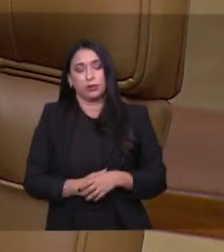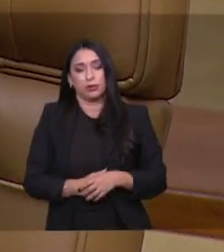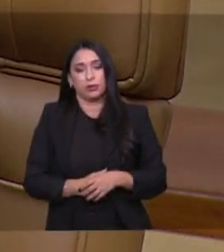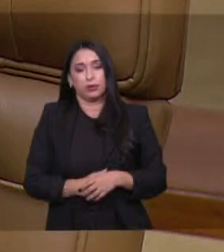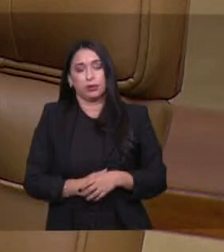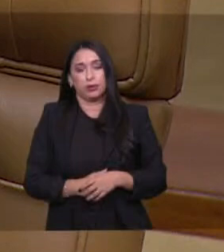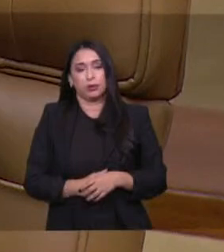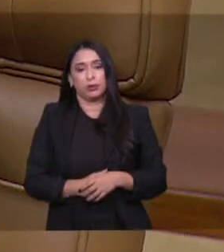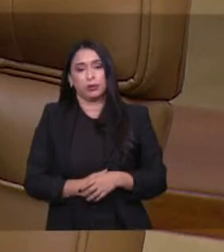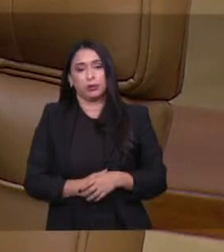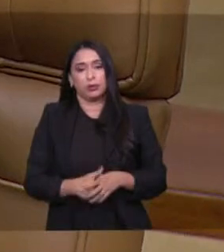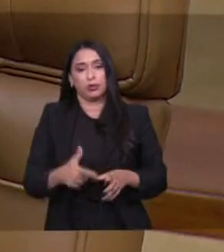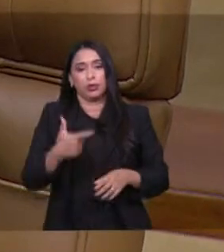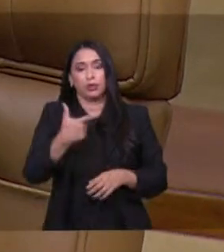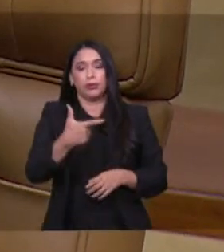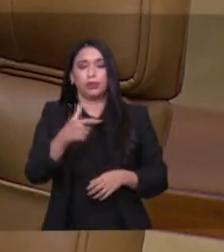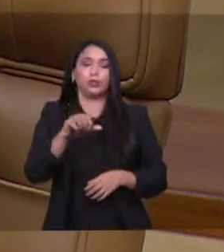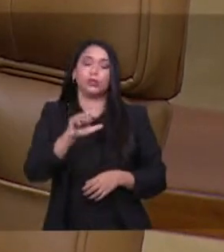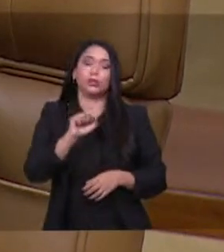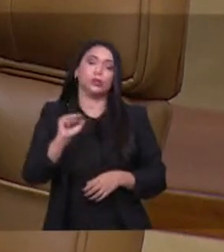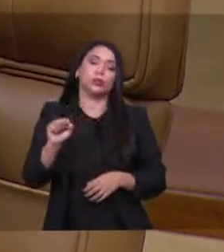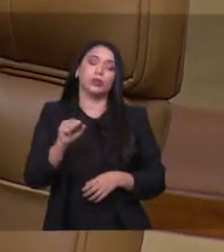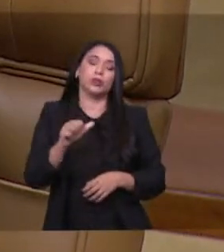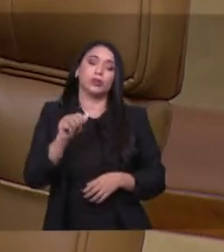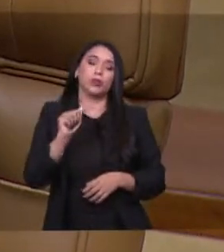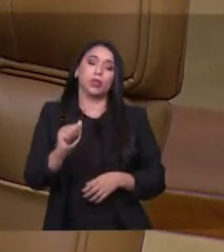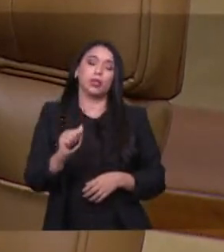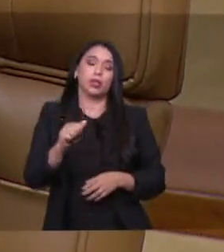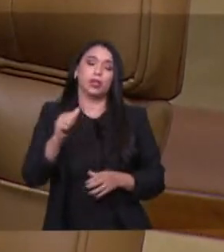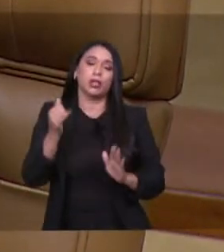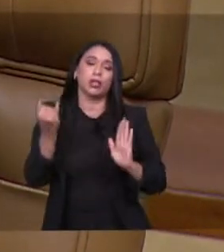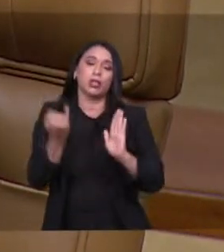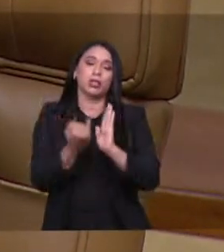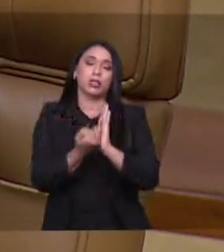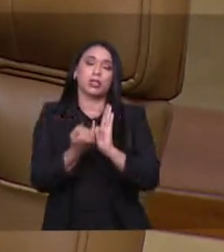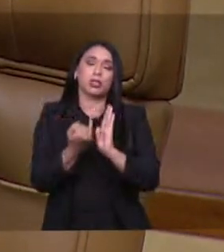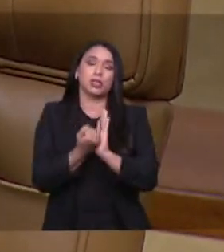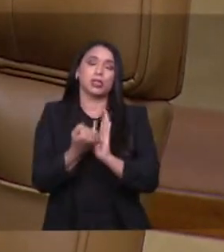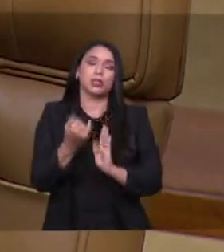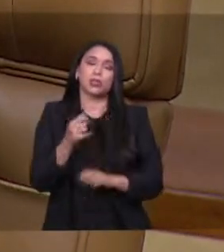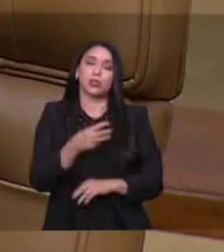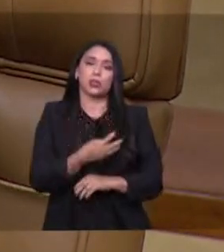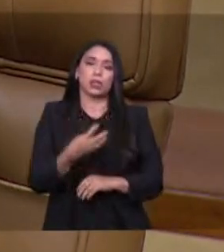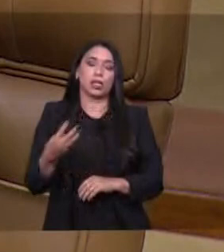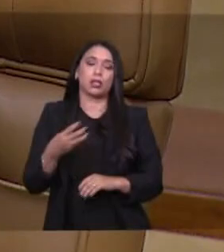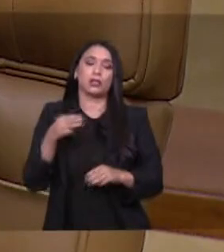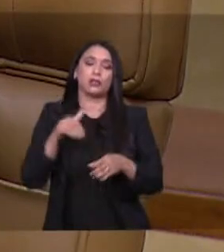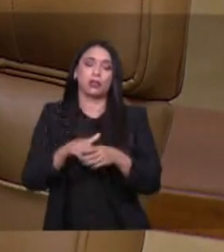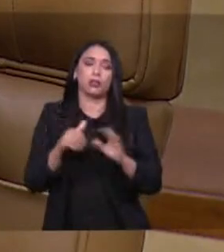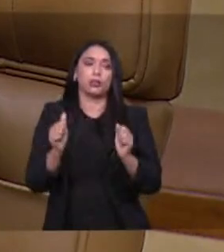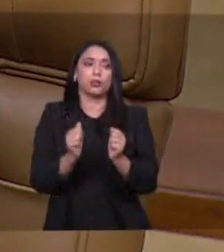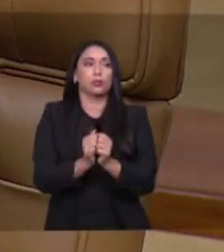Em relação ao 28A, inciso 3, também acompanho o eminente relator.